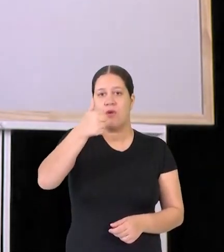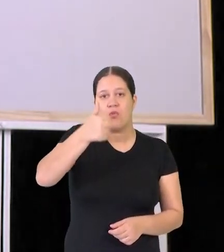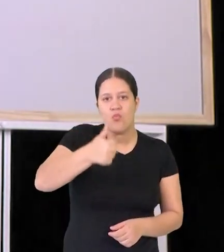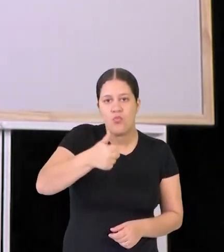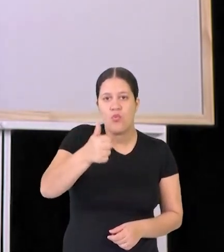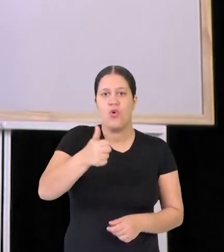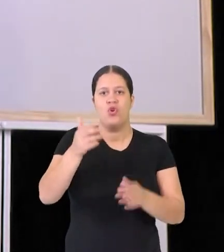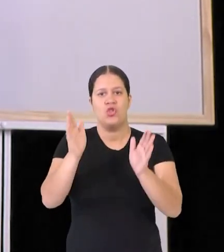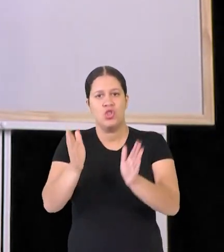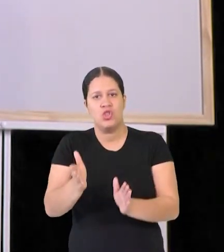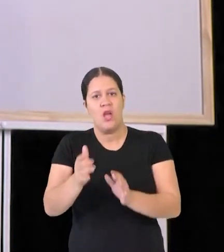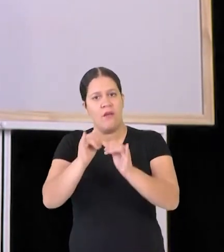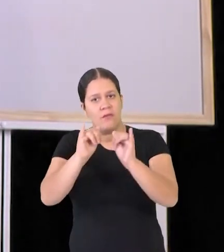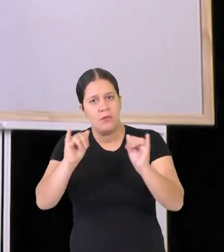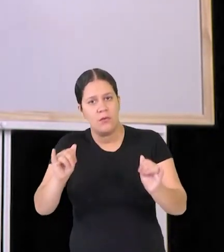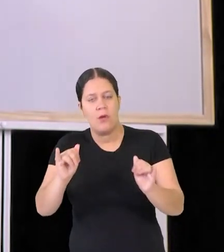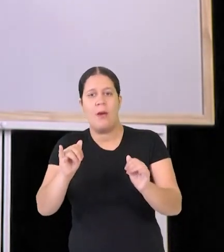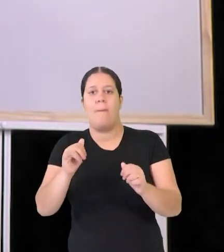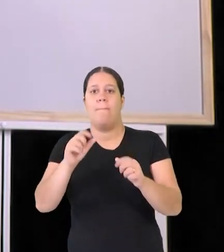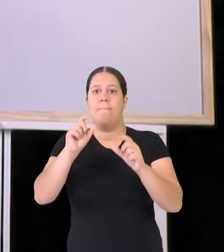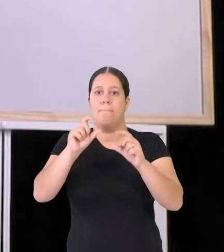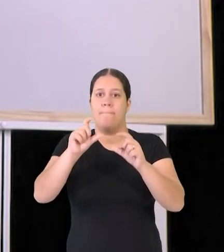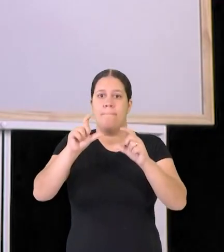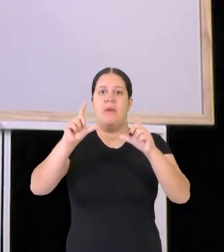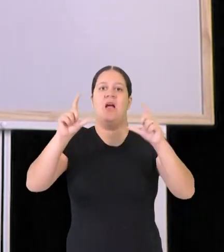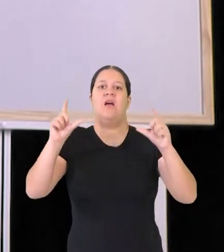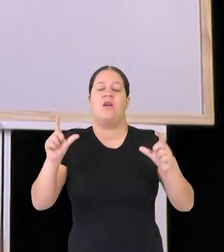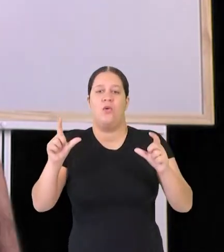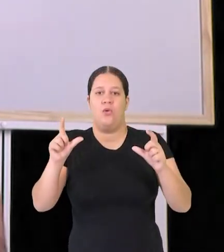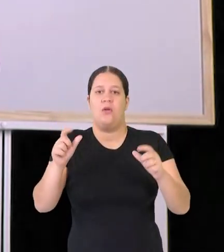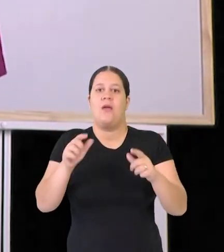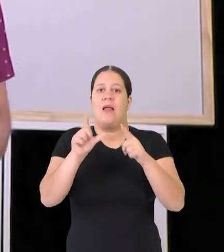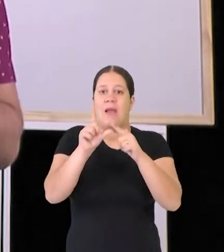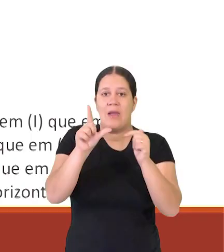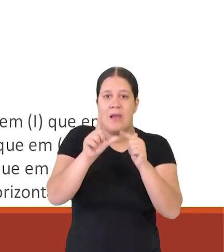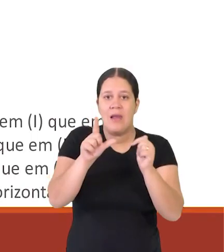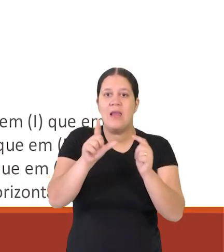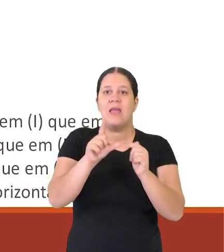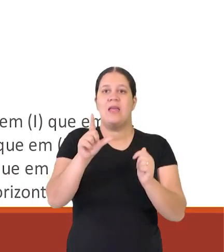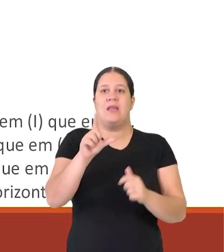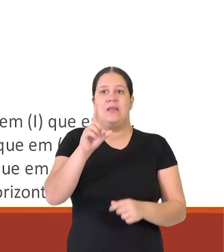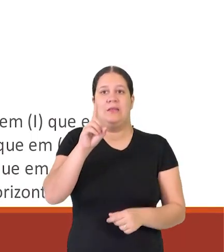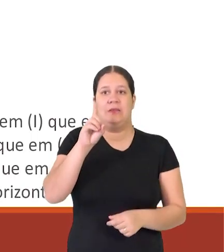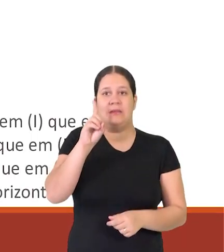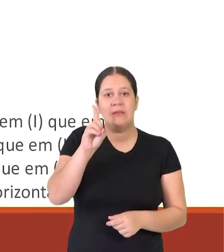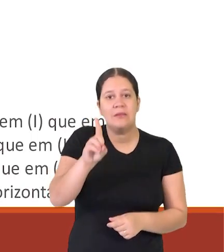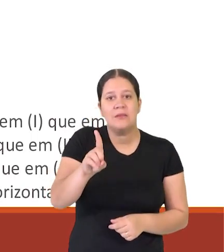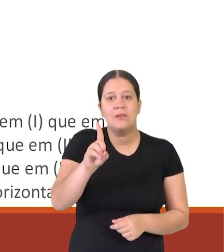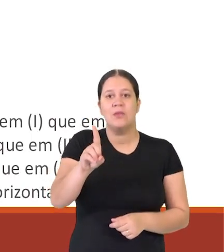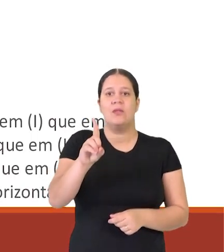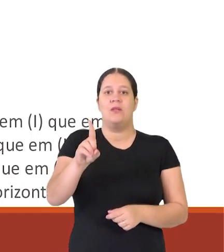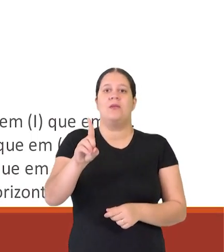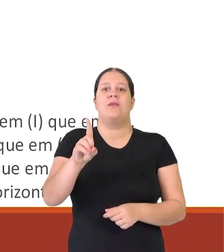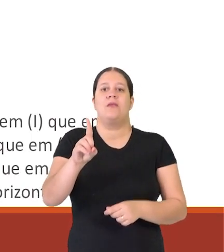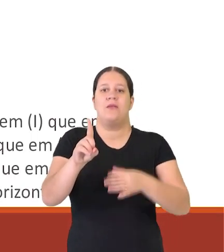de te falar, a pressão é o quê? Maior. Agora tu já se ligou, a resposta é a letra D. A pressão em 1 é